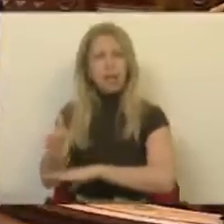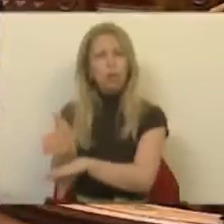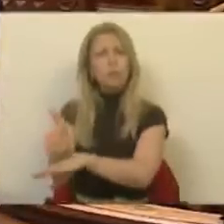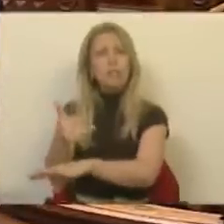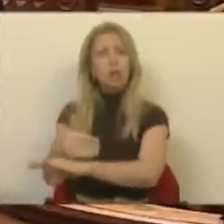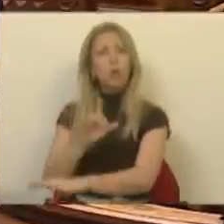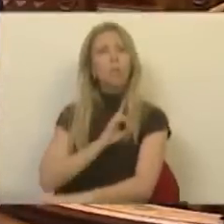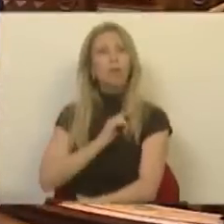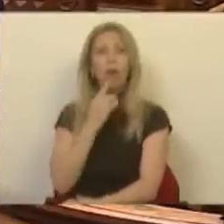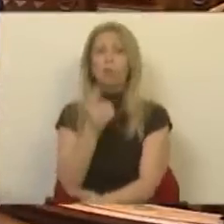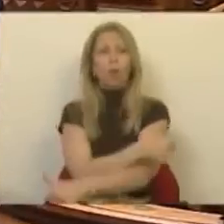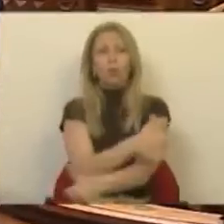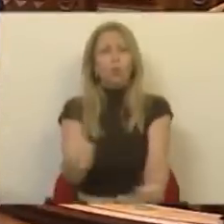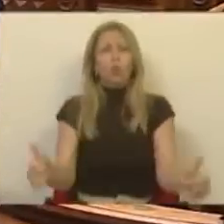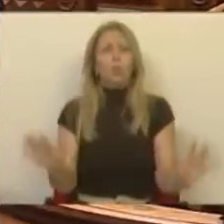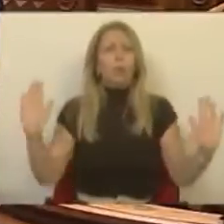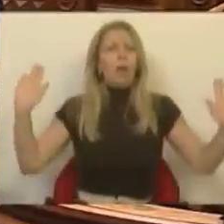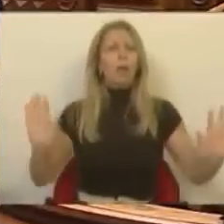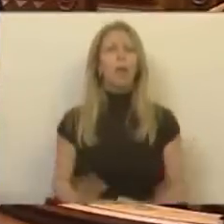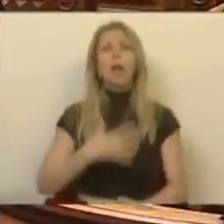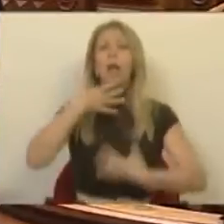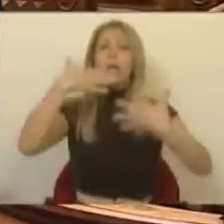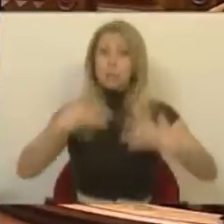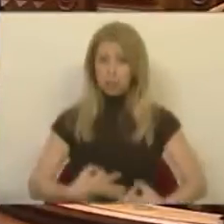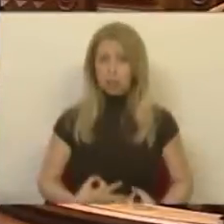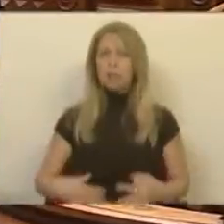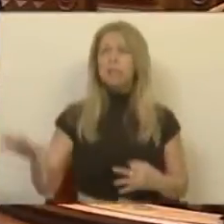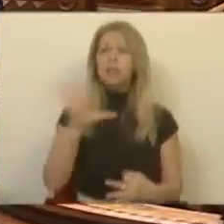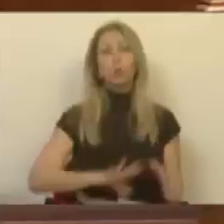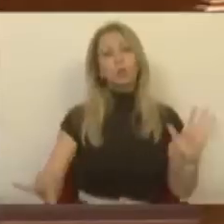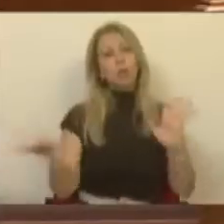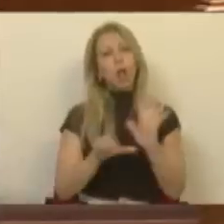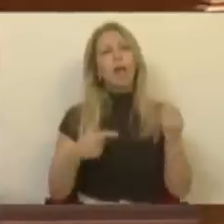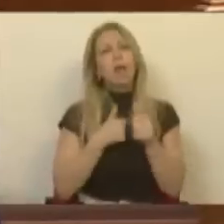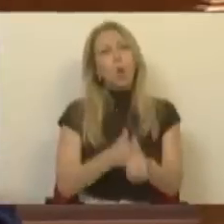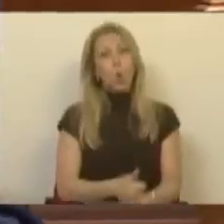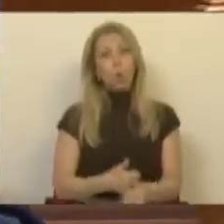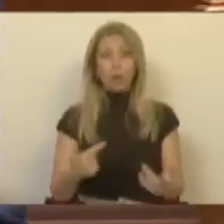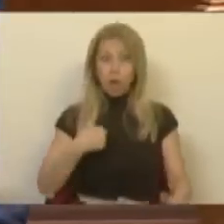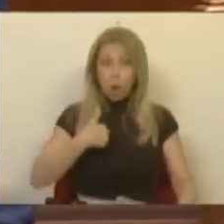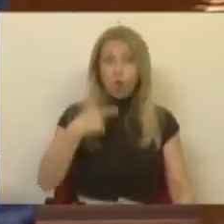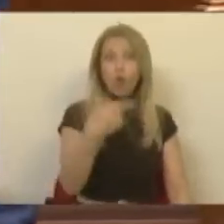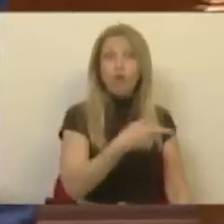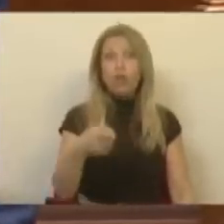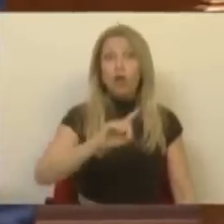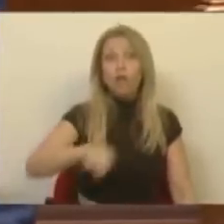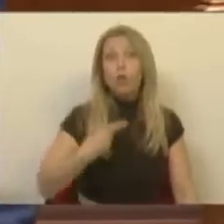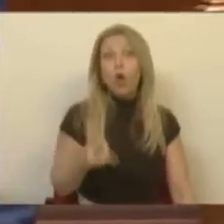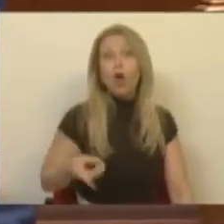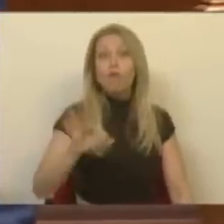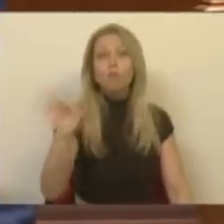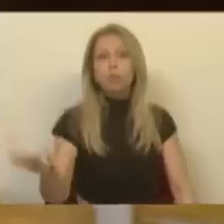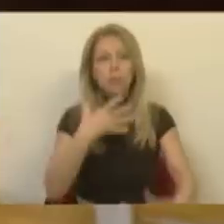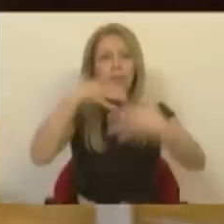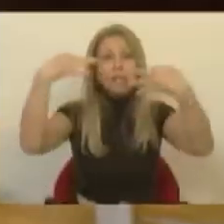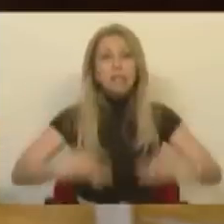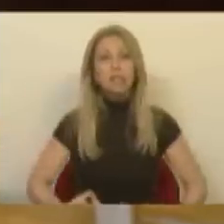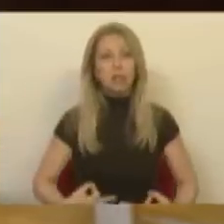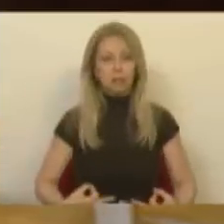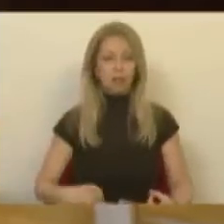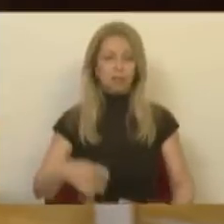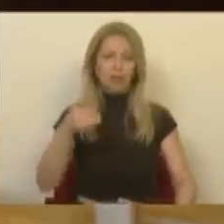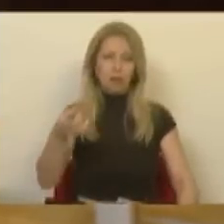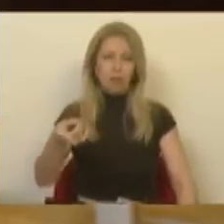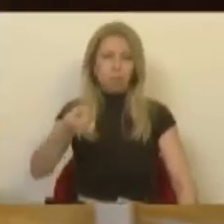existe que tem a certeza da legalidade da situação pois eu tenho 99,9%. a certeza daí